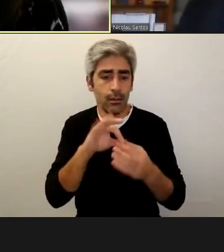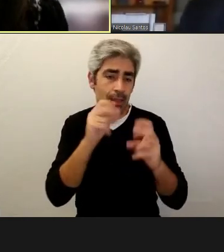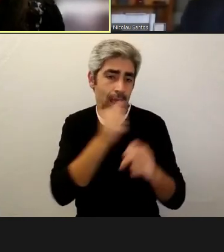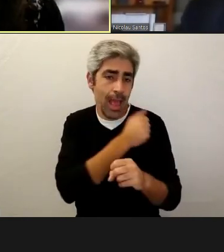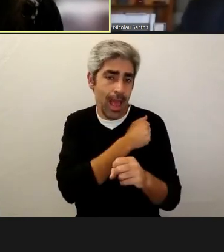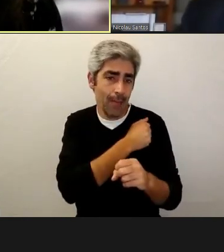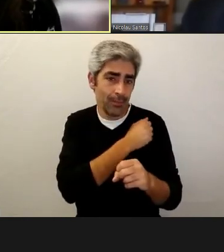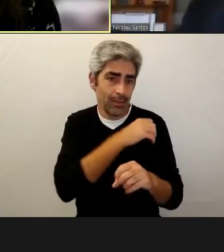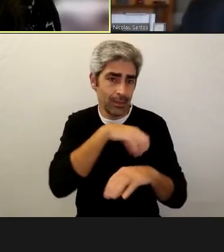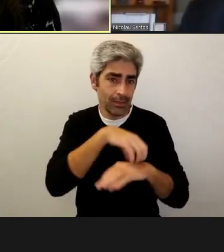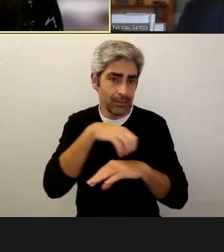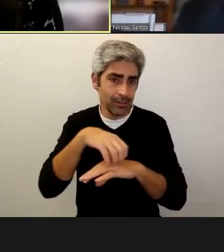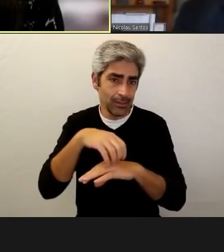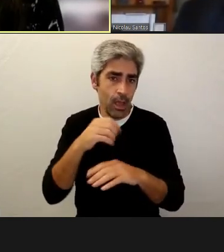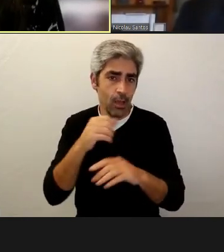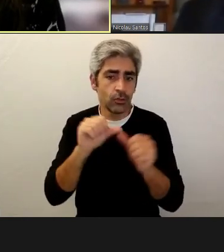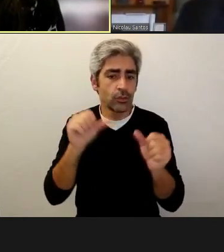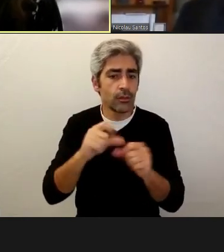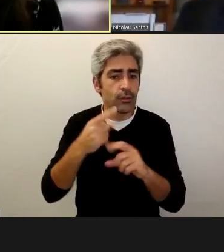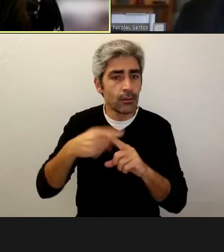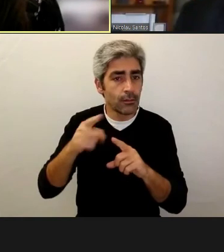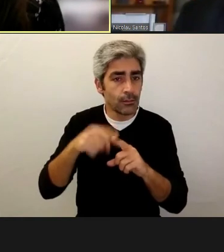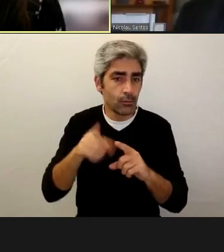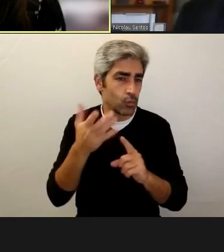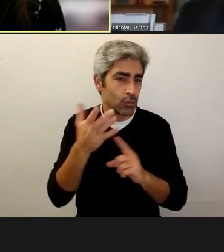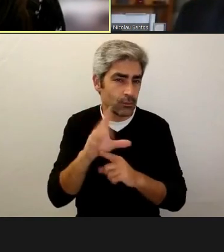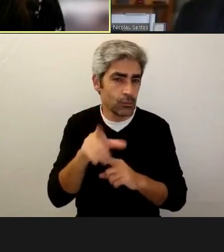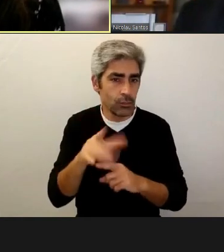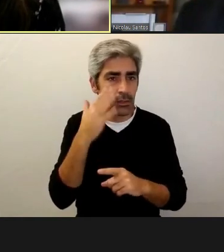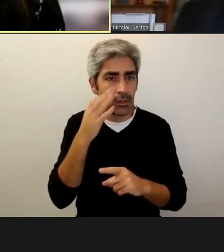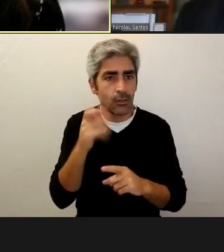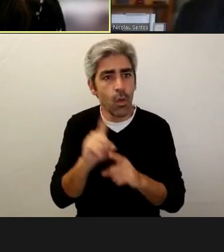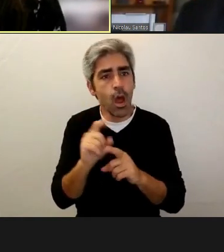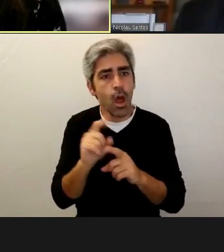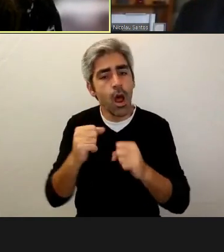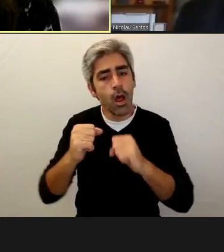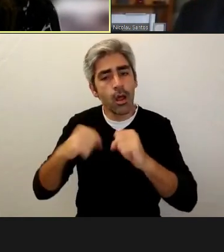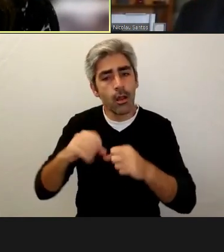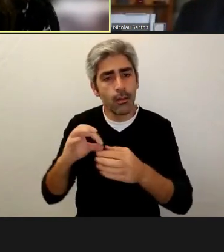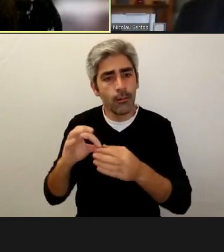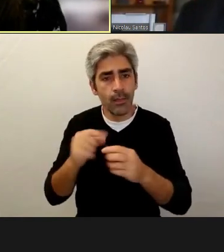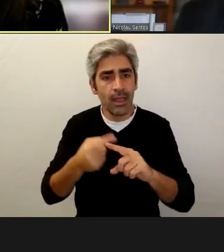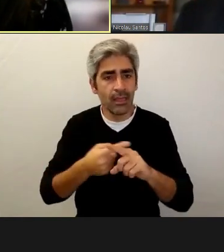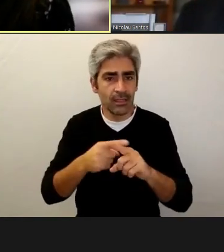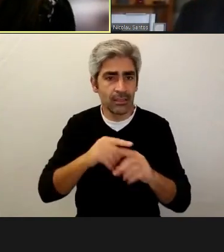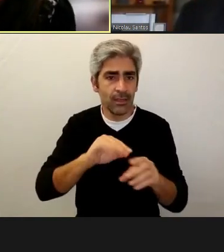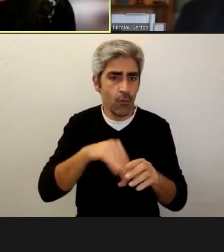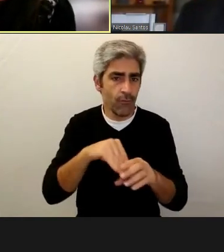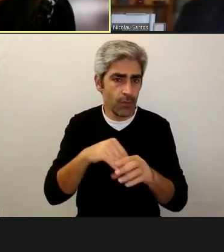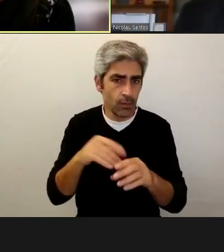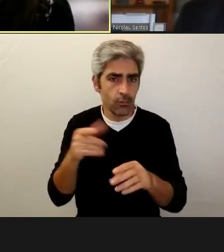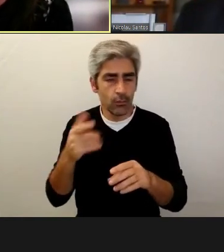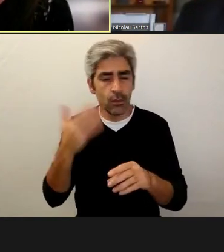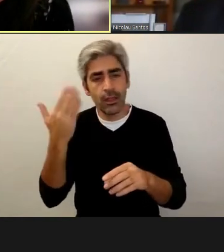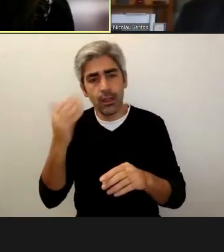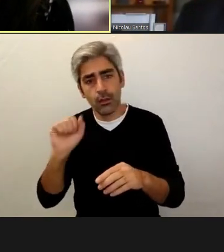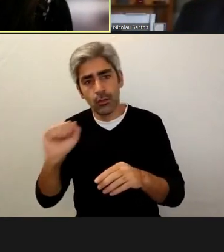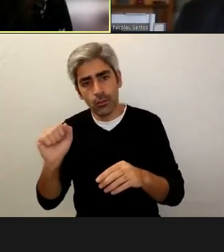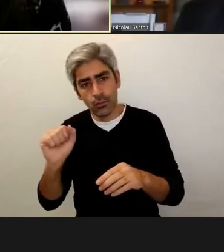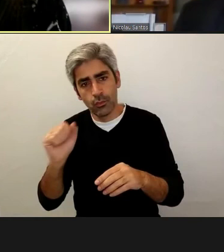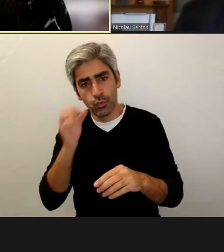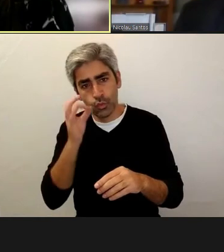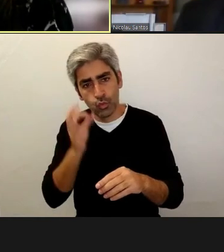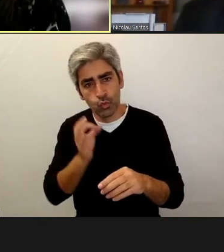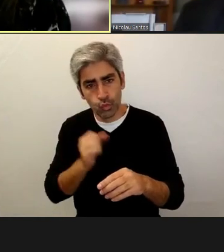exemplo, os regimes do arrendamento, também tenta fazer uma concordância entre os interesses envolvidos, por exemplo, entre os direitos do